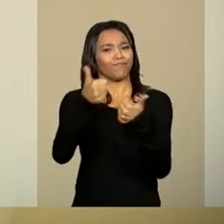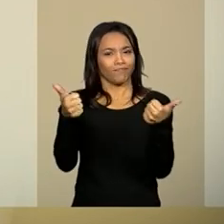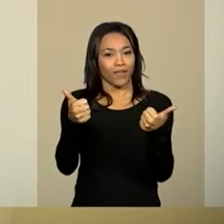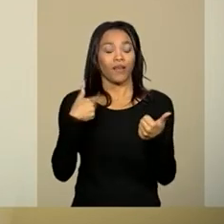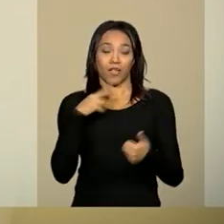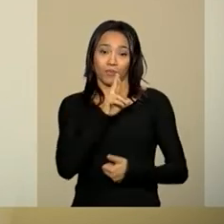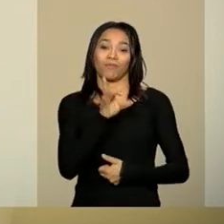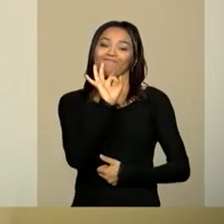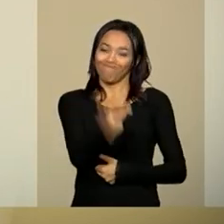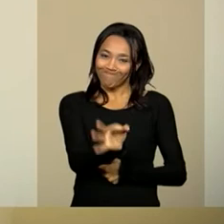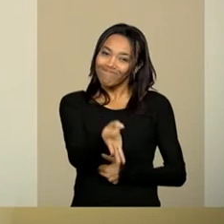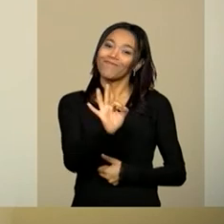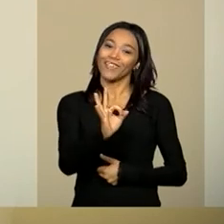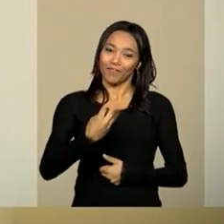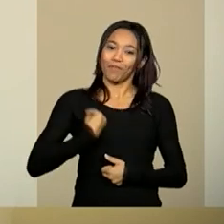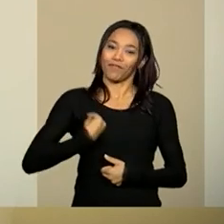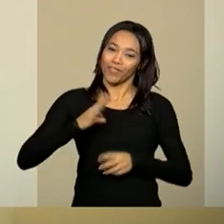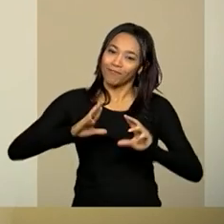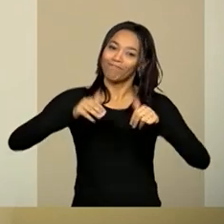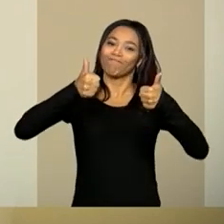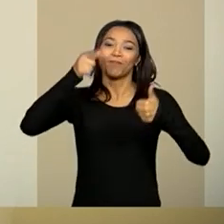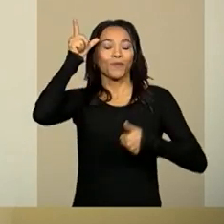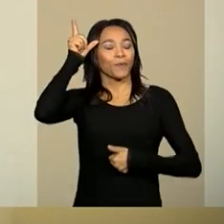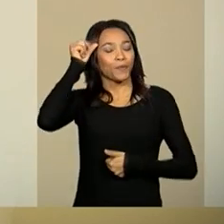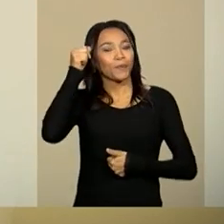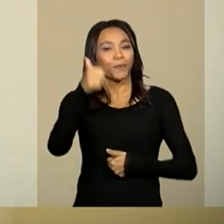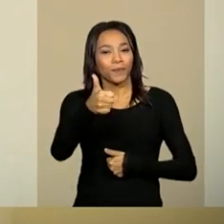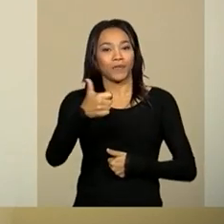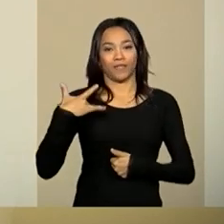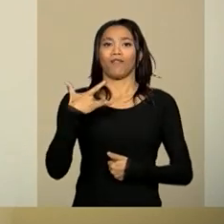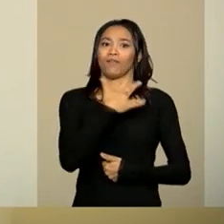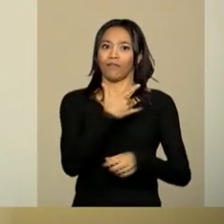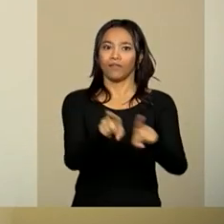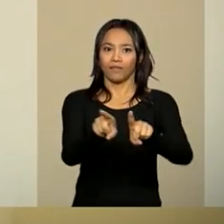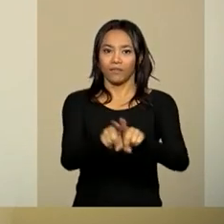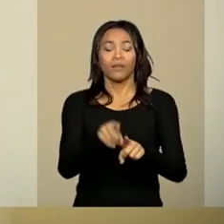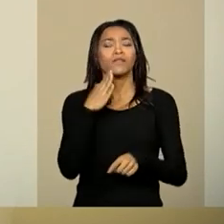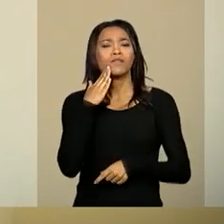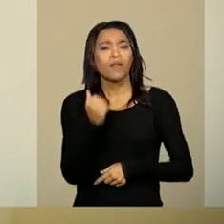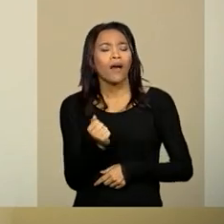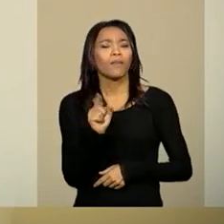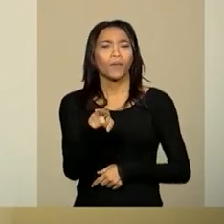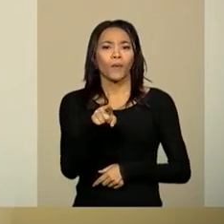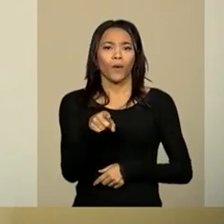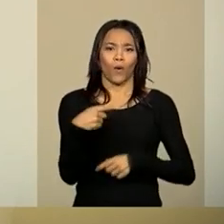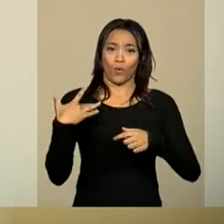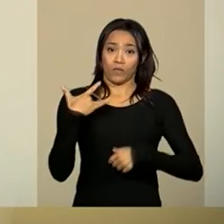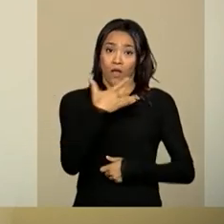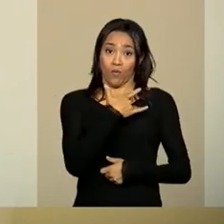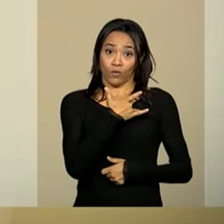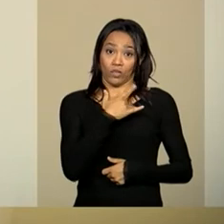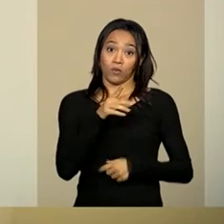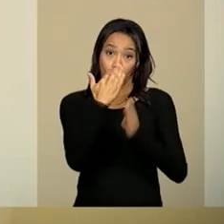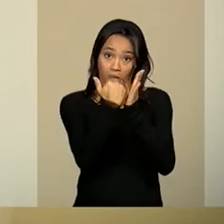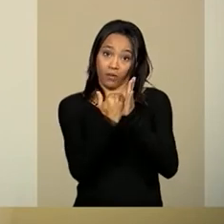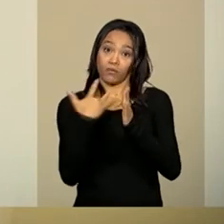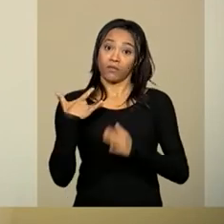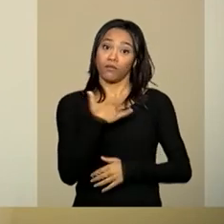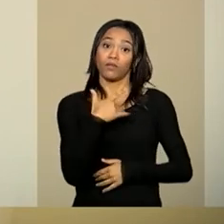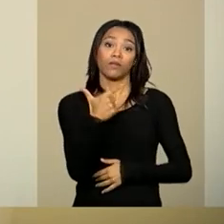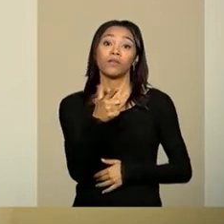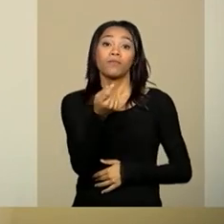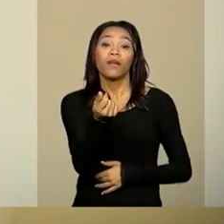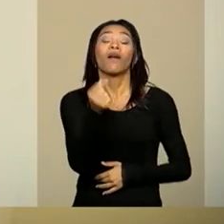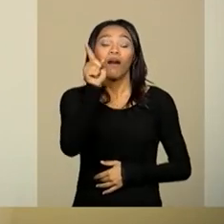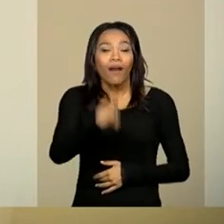certeza Luciano uma vida tranquila e saudável sabe Luciano o saúde não tem preço é um excelente